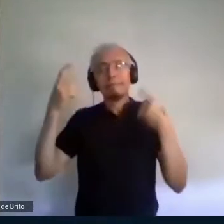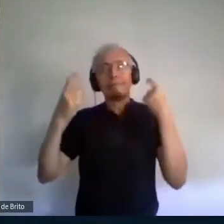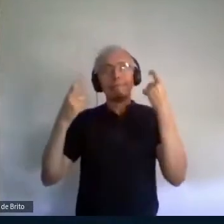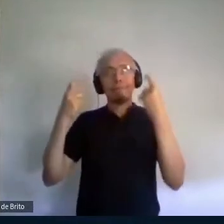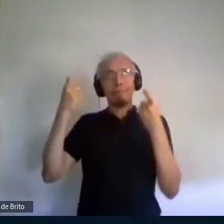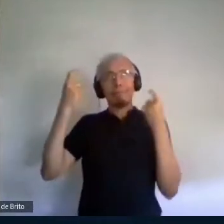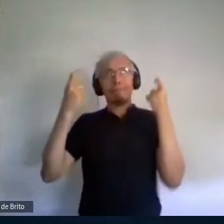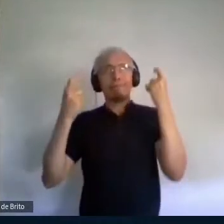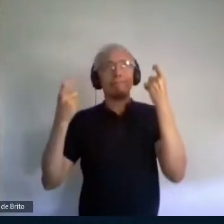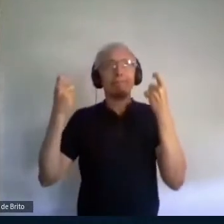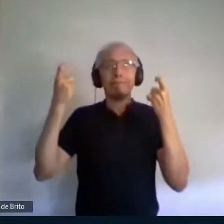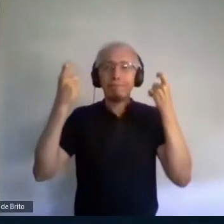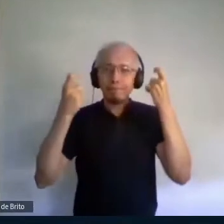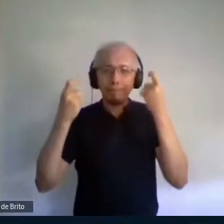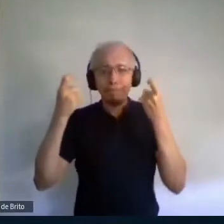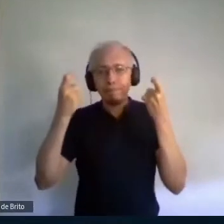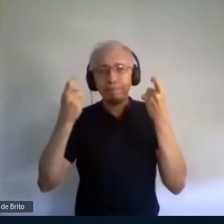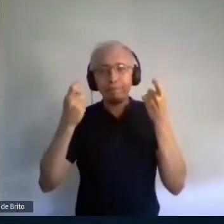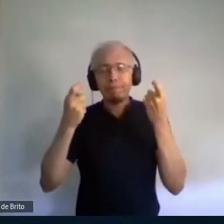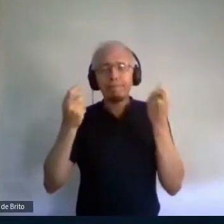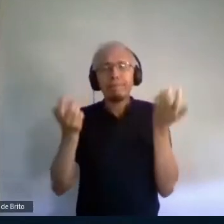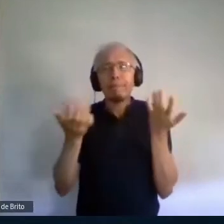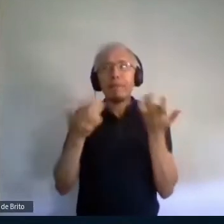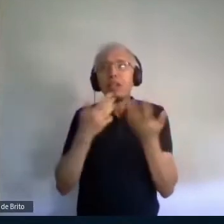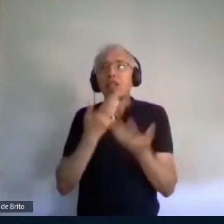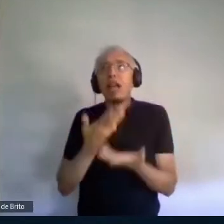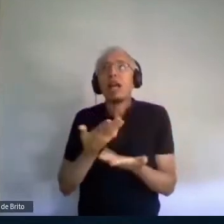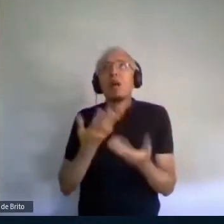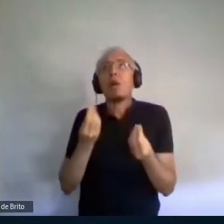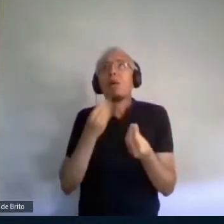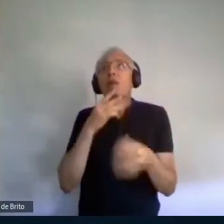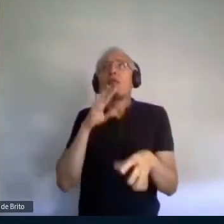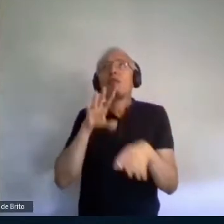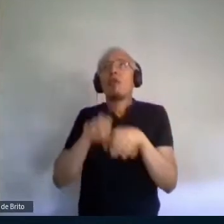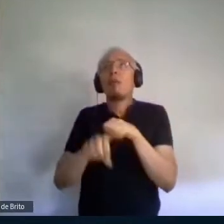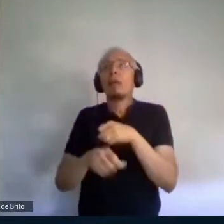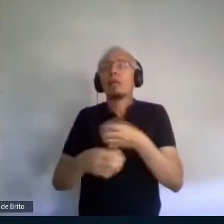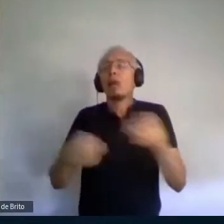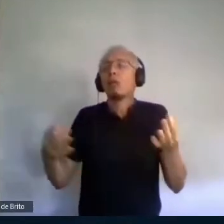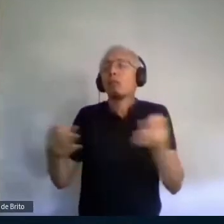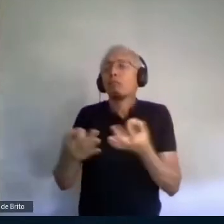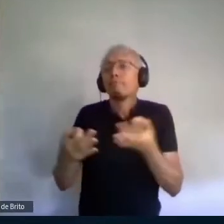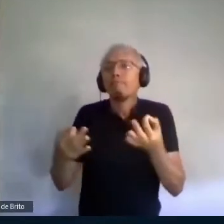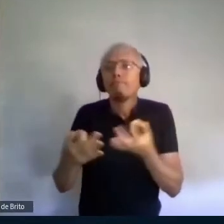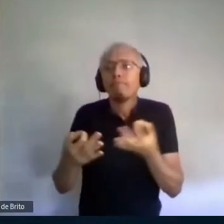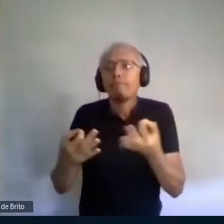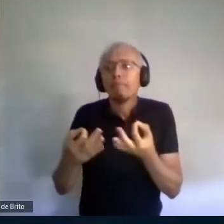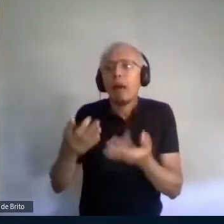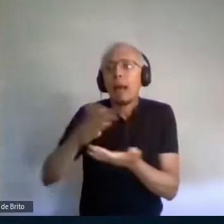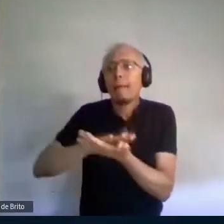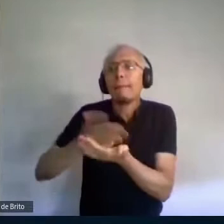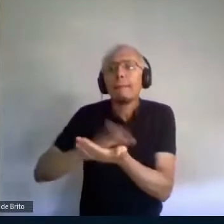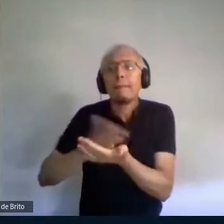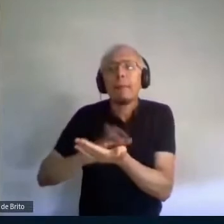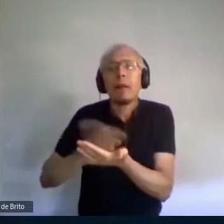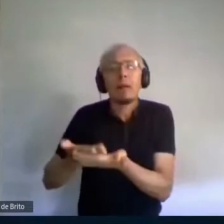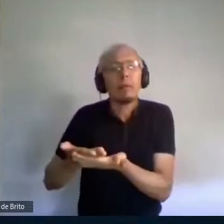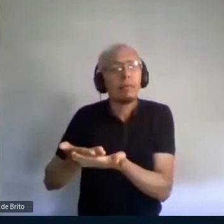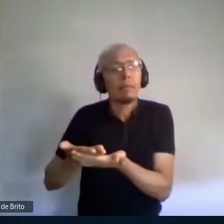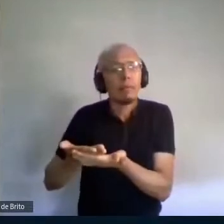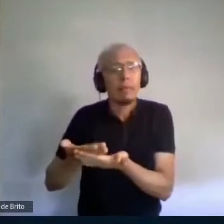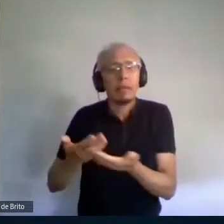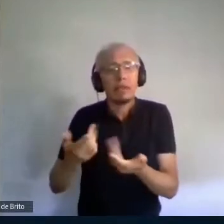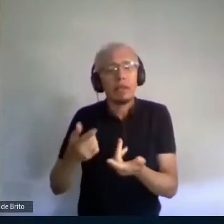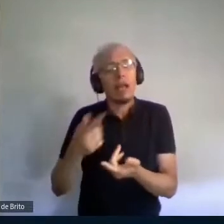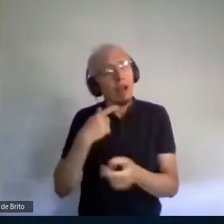em você falar de uma formação ideal. Qual a formação ideal para esse profissional? E eu quero retomar esse